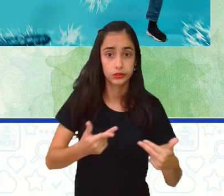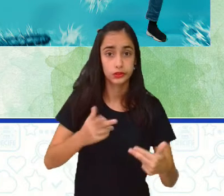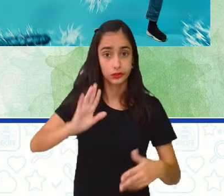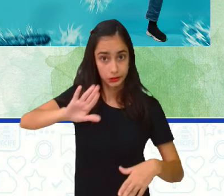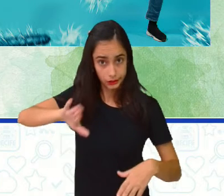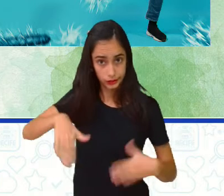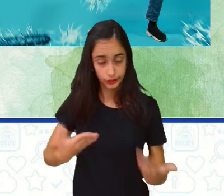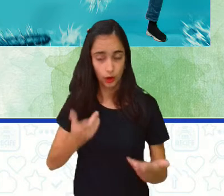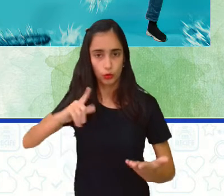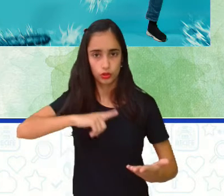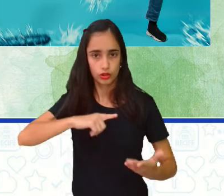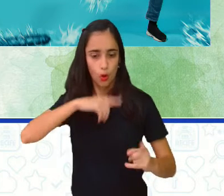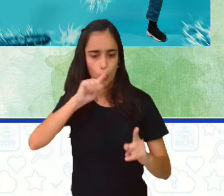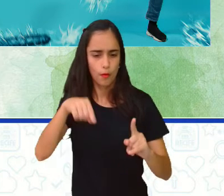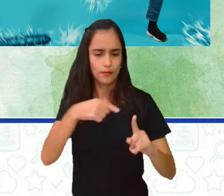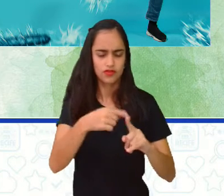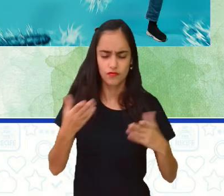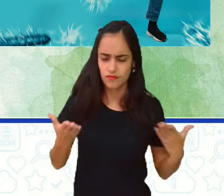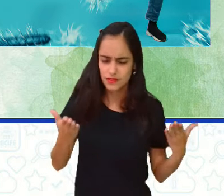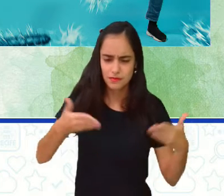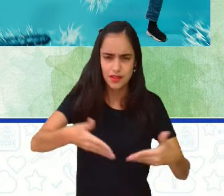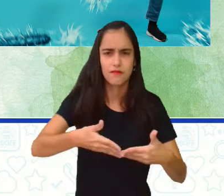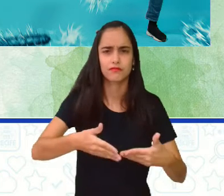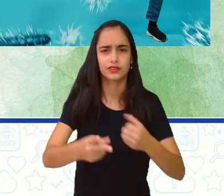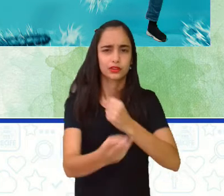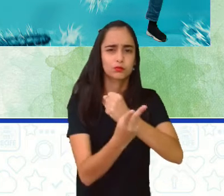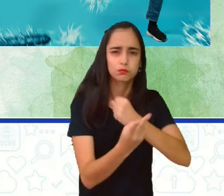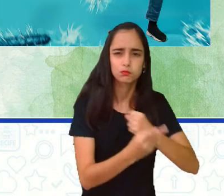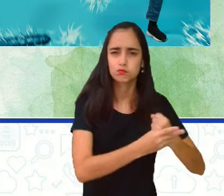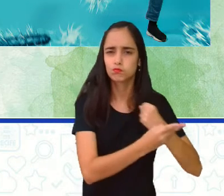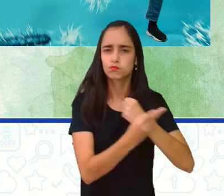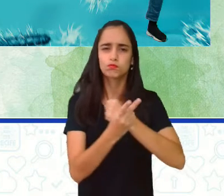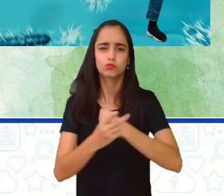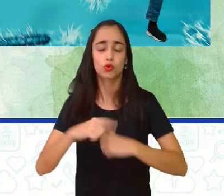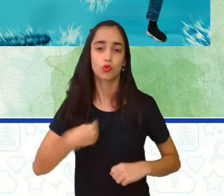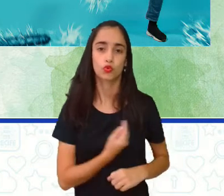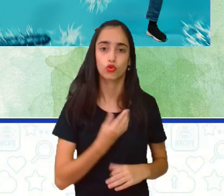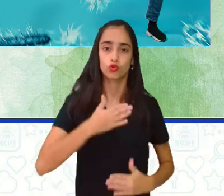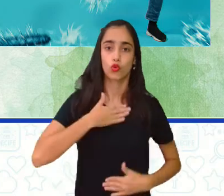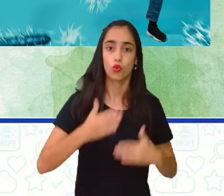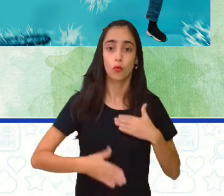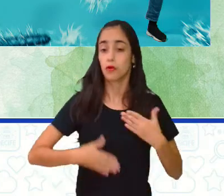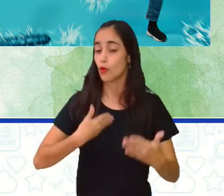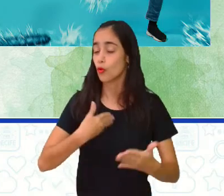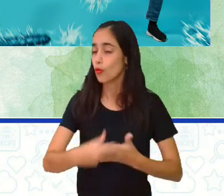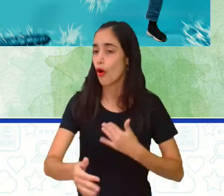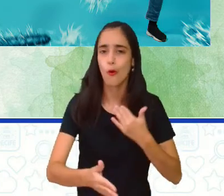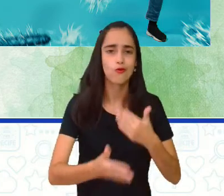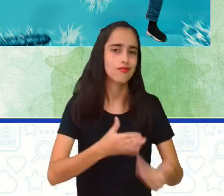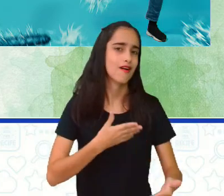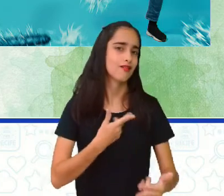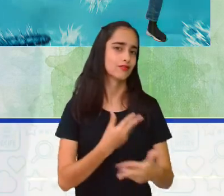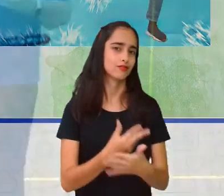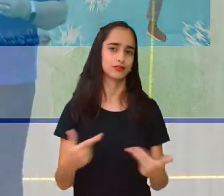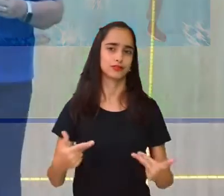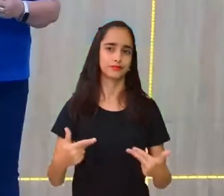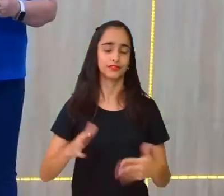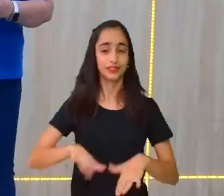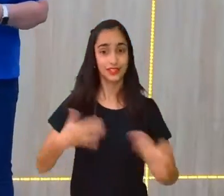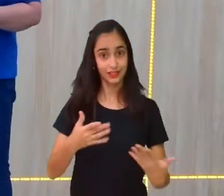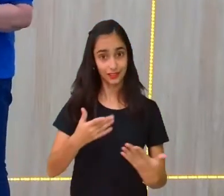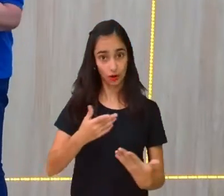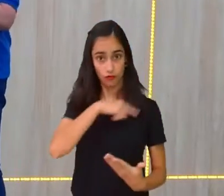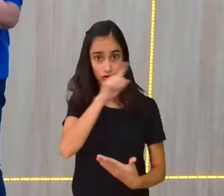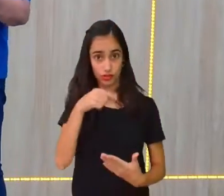função específica para defender o nosso corpo de qualquer ataque. Vejam que são estruturas muito